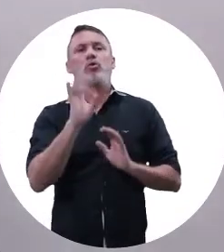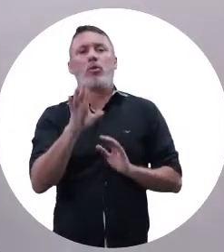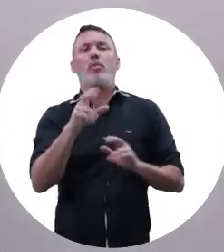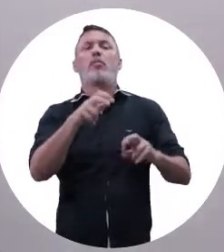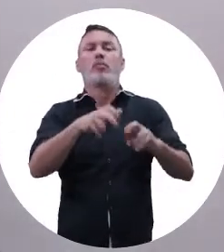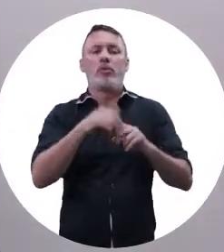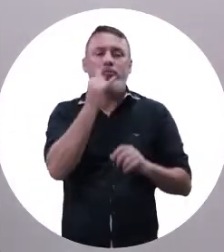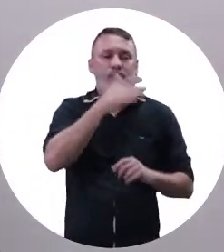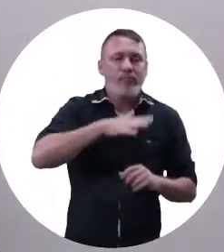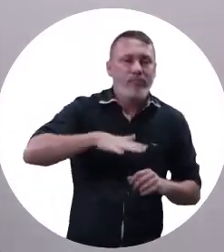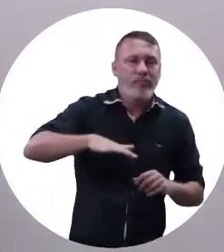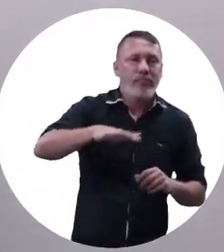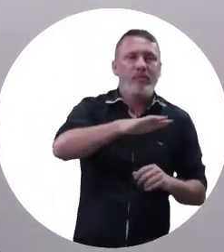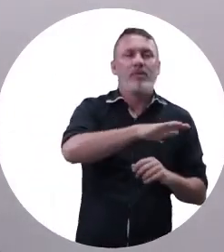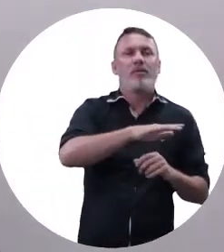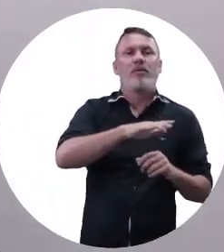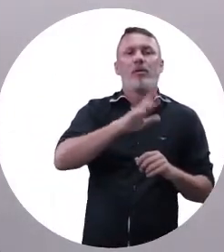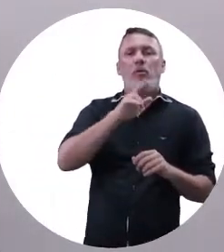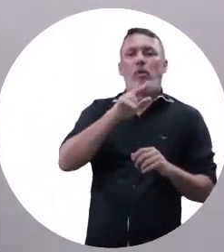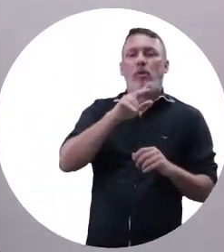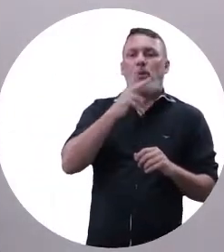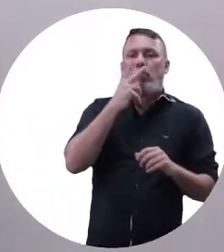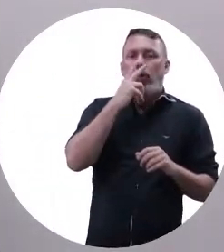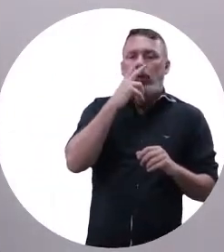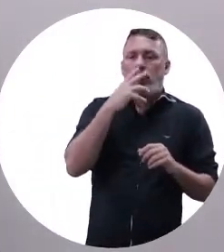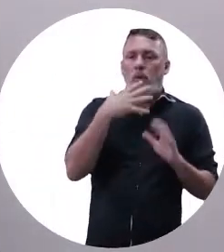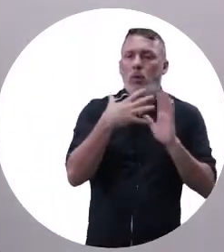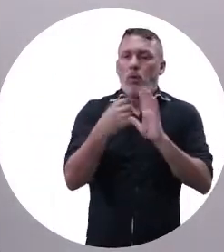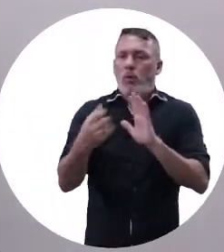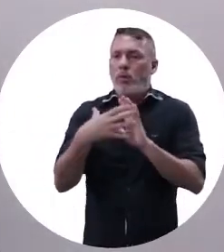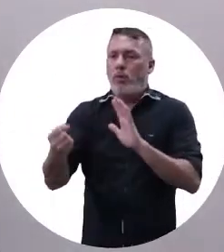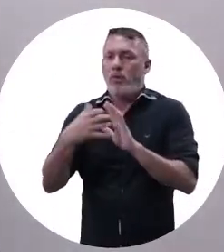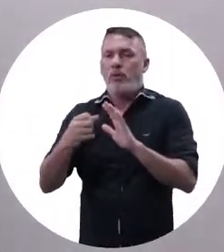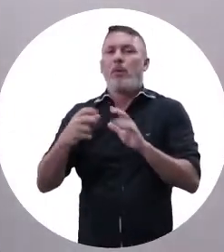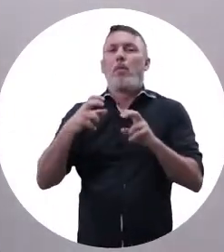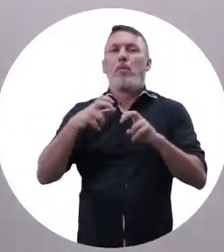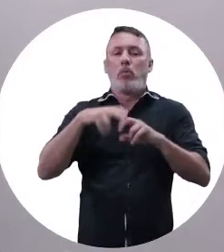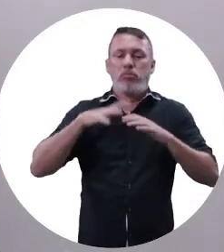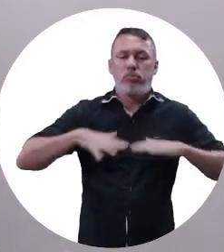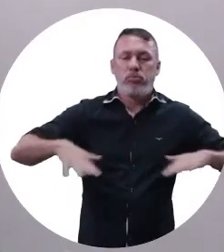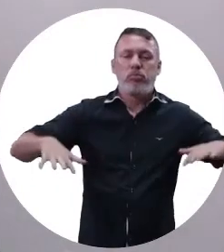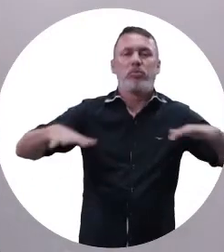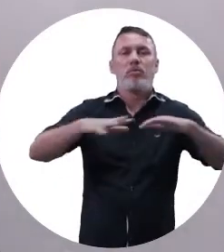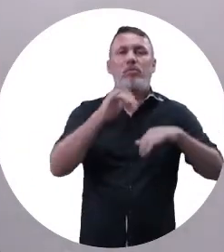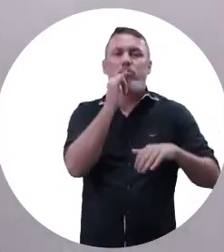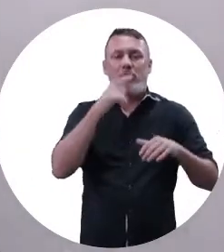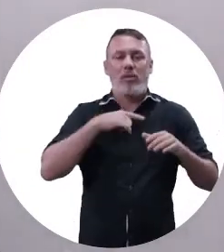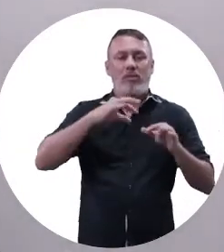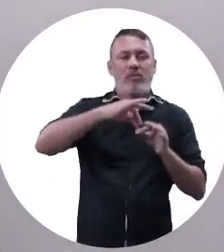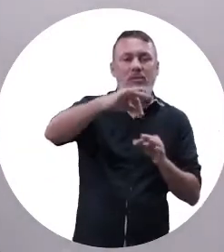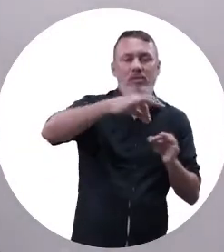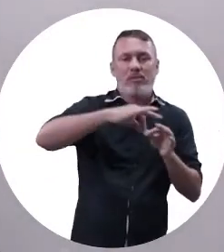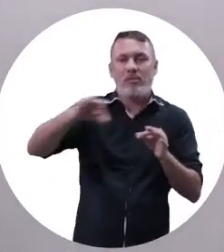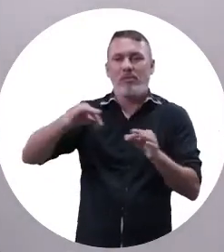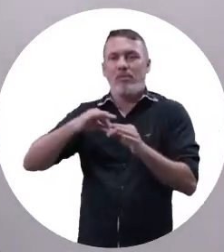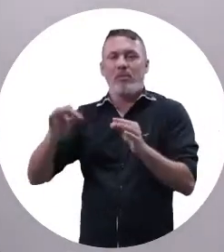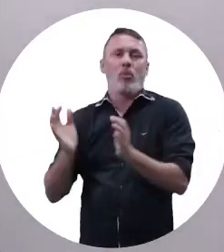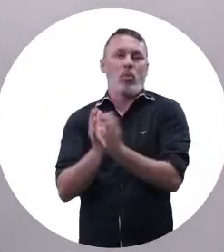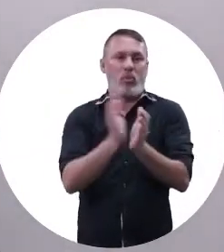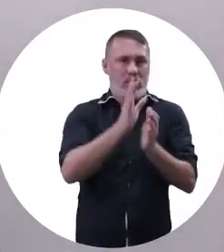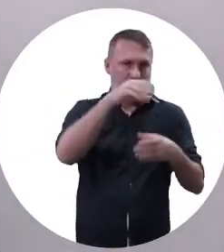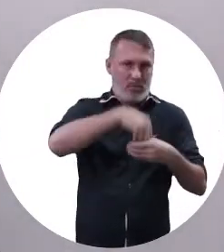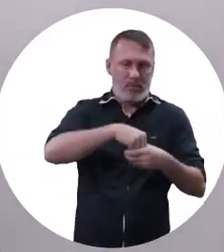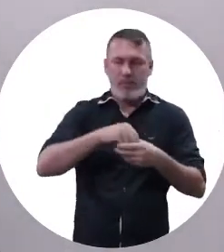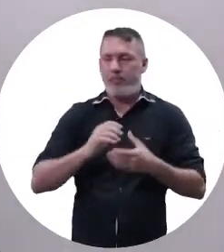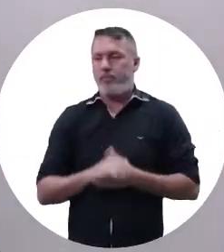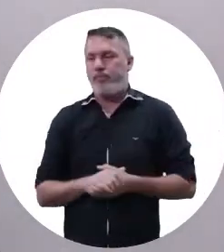faz com que esses elétrons fiquem em volta, orbitando, formando esse mar de elétrons em volta desses núcleos.